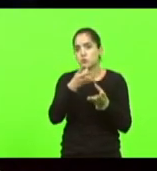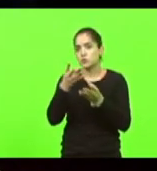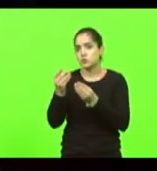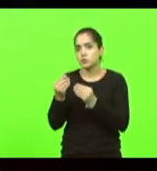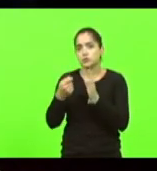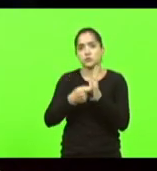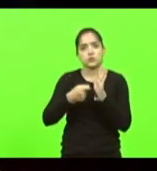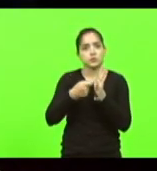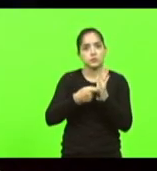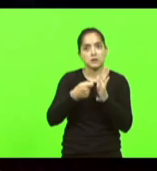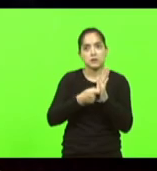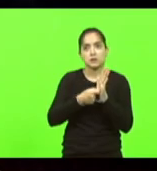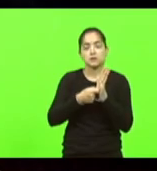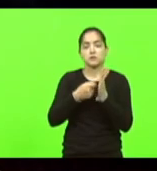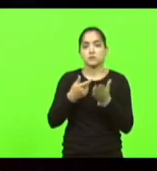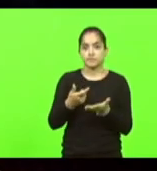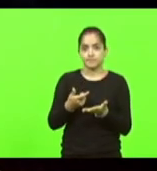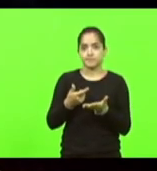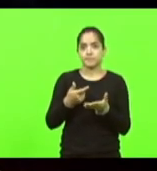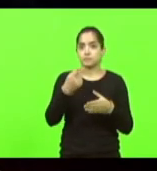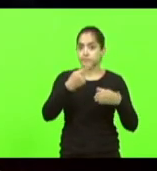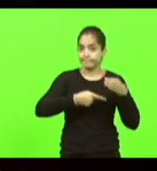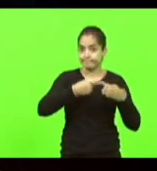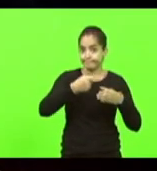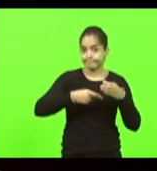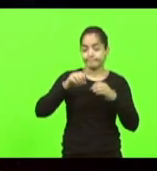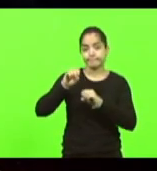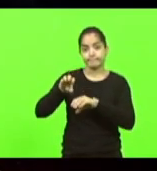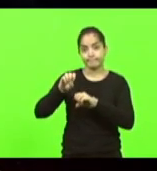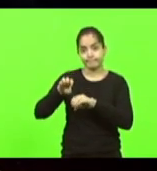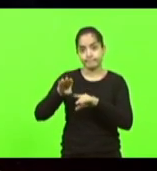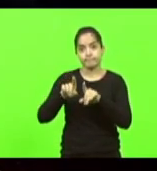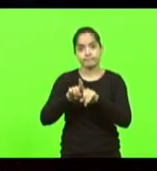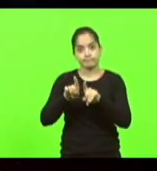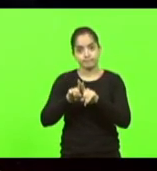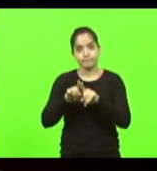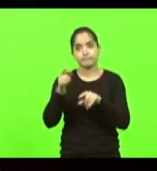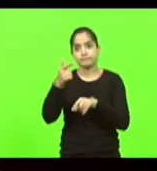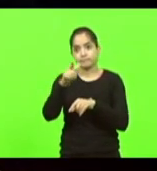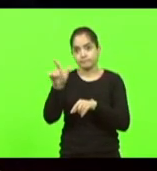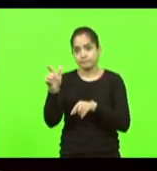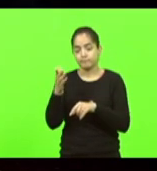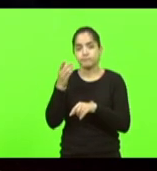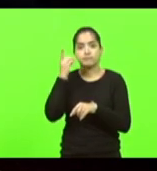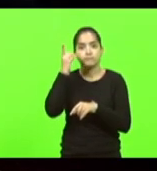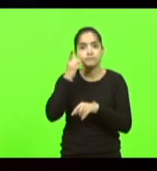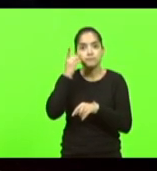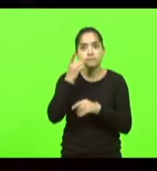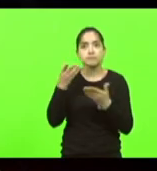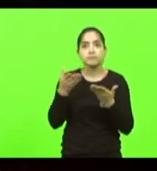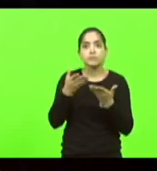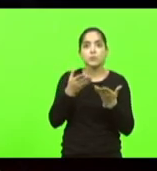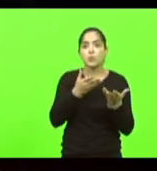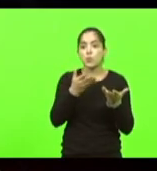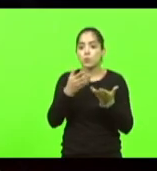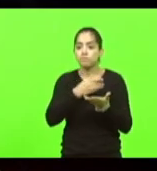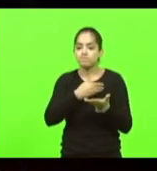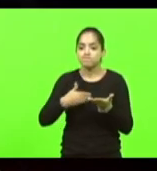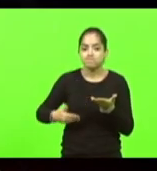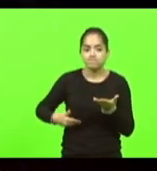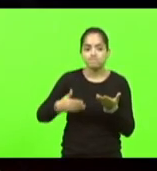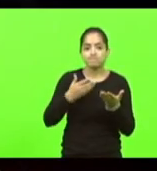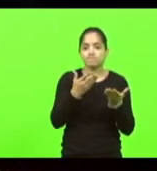capitaneado nessa casa pela comissão de educação e também pelos demais senhores deputados o Governo está buscando encontrar